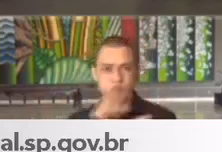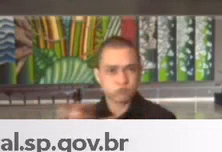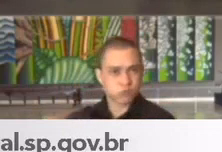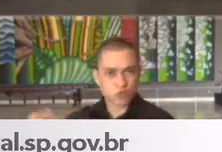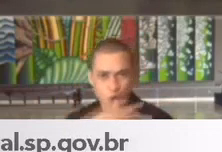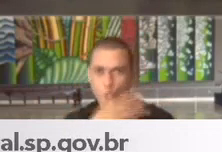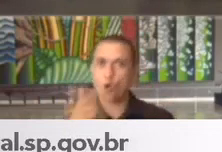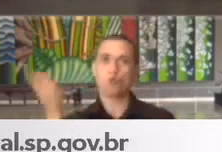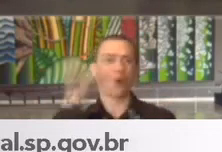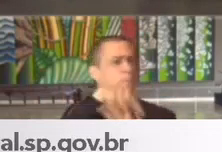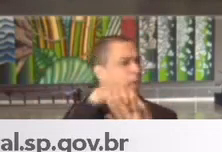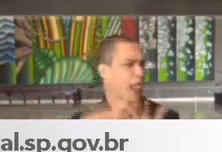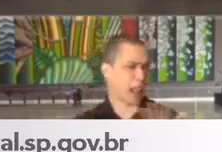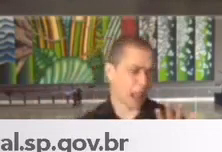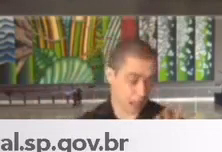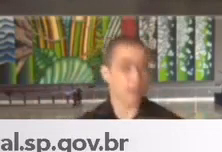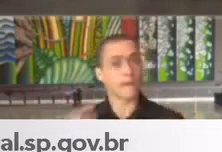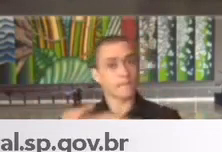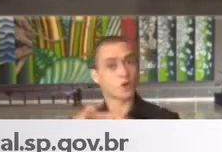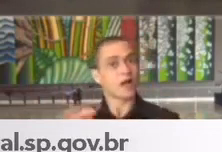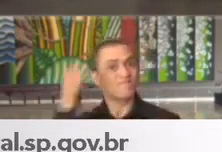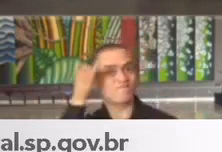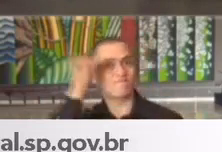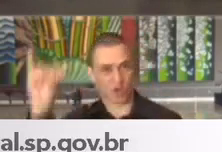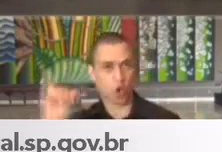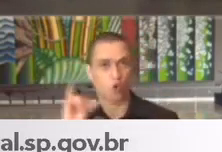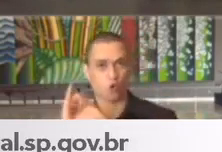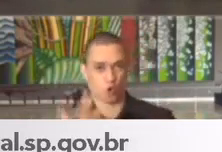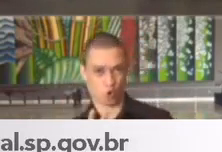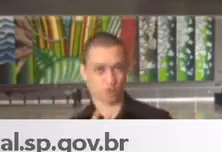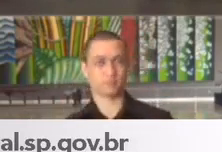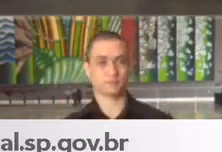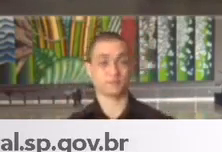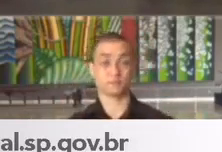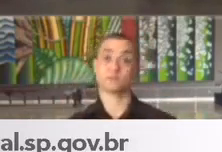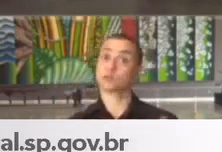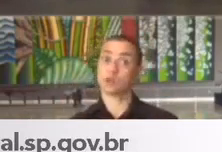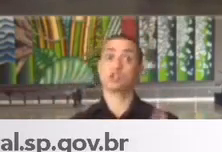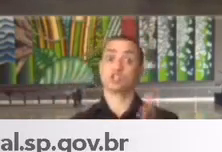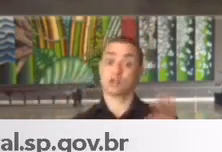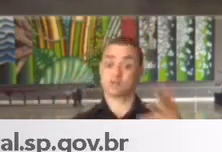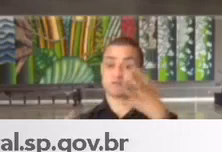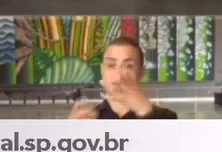do combate ao coronavírus. Então, a gente já chegou ao montante de